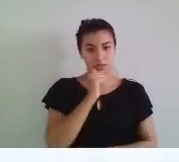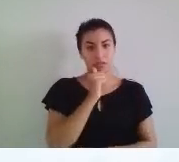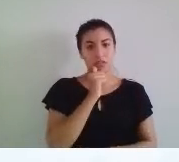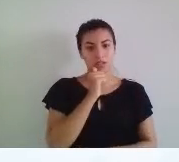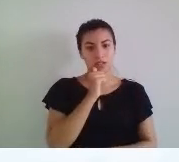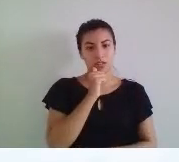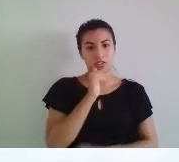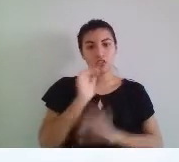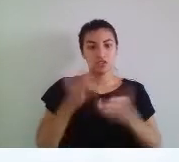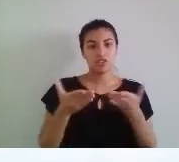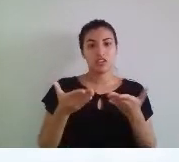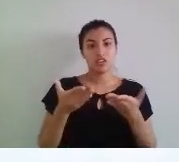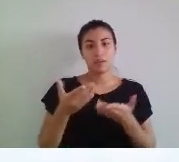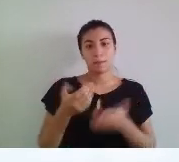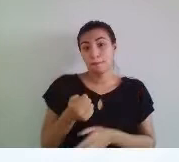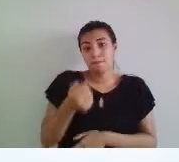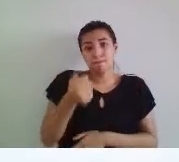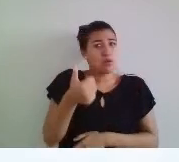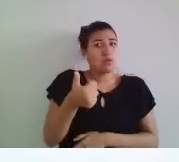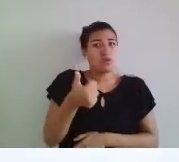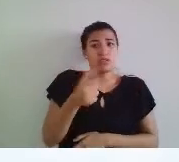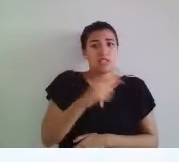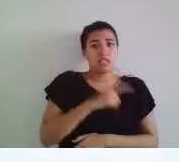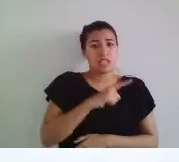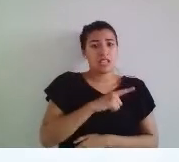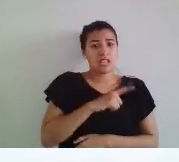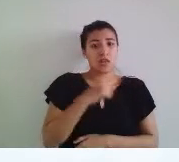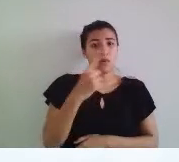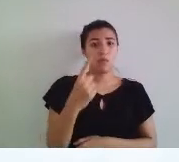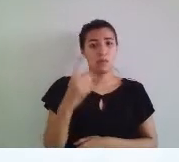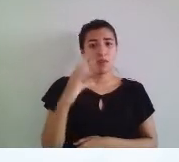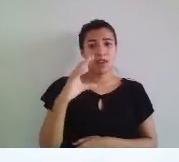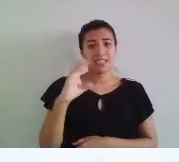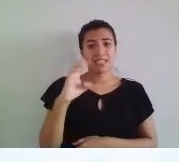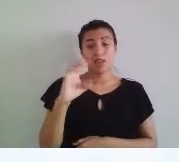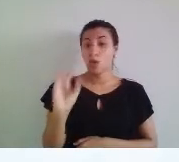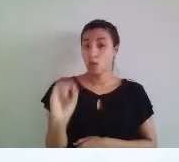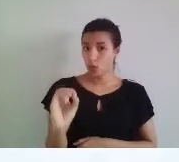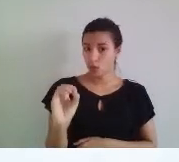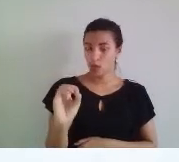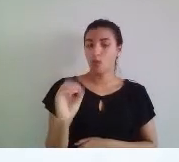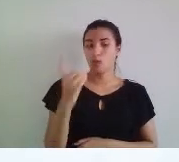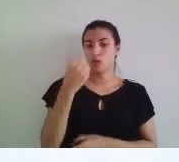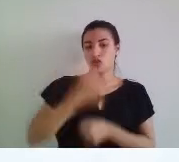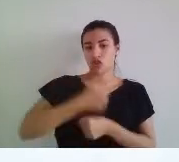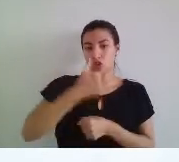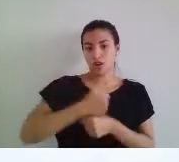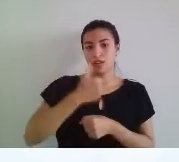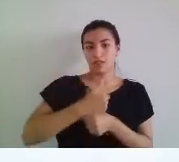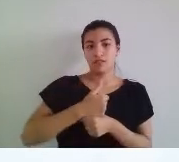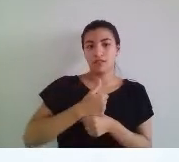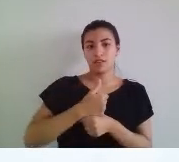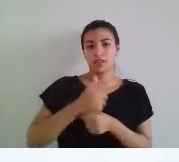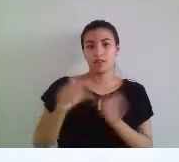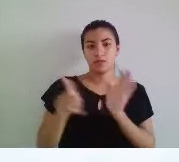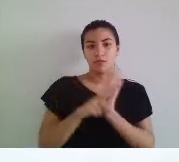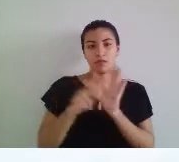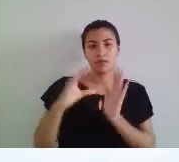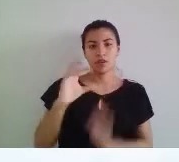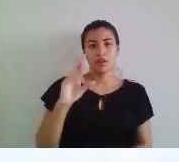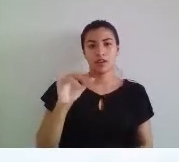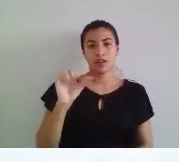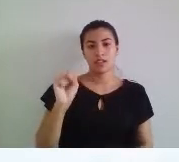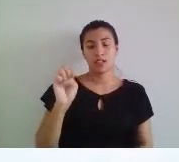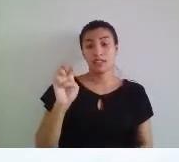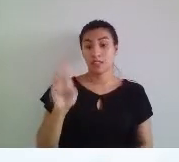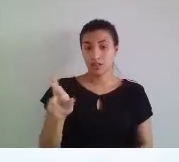é nenhuma, basicamente, existe apenas uma CEO no Brasil inteiro, que é da Chrysler,